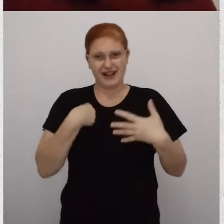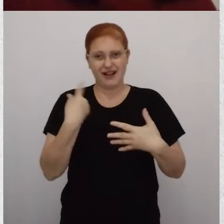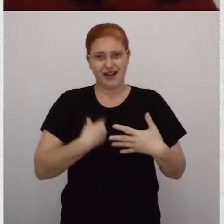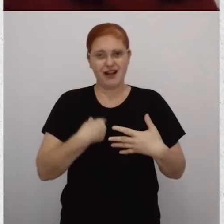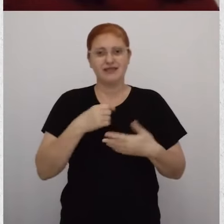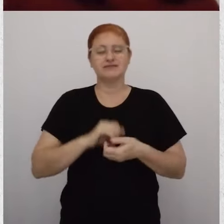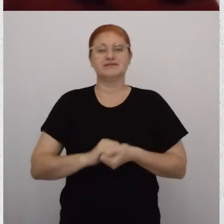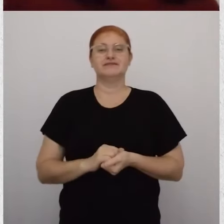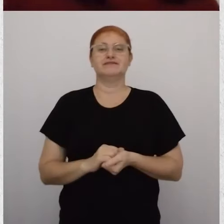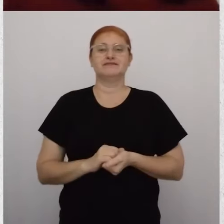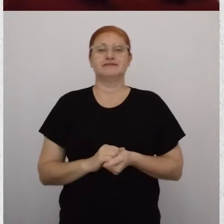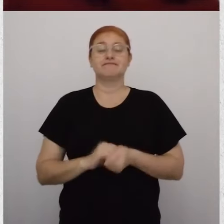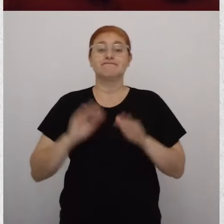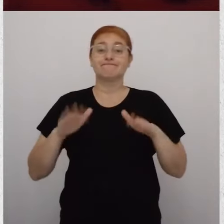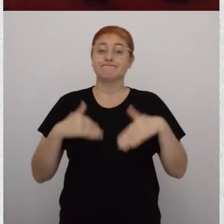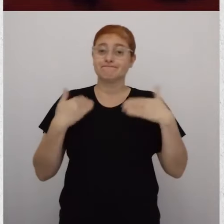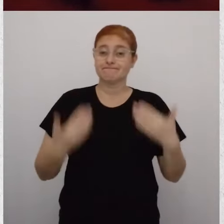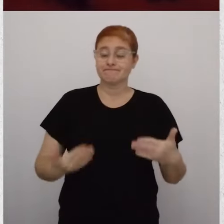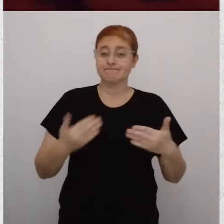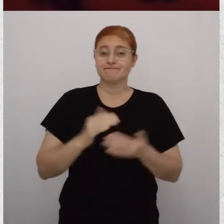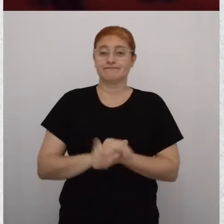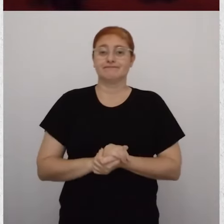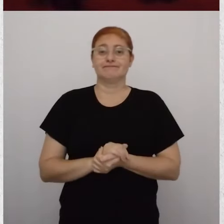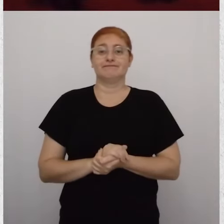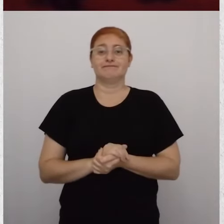gente? Então,